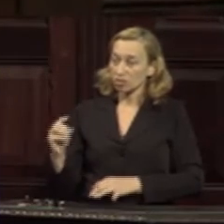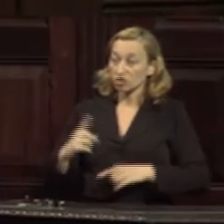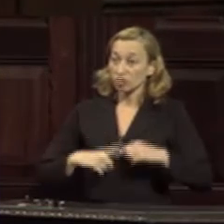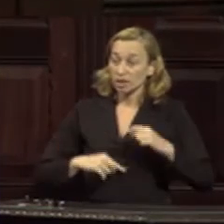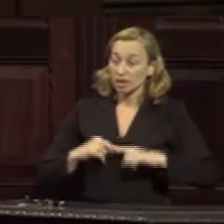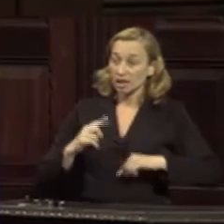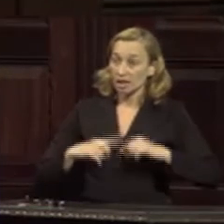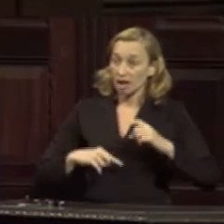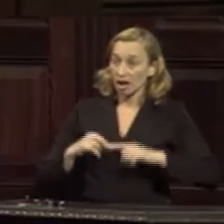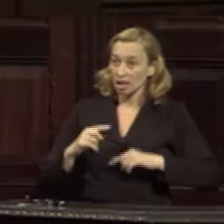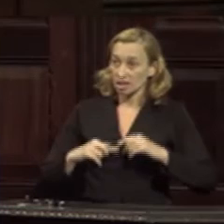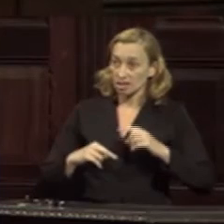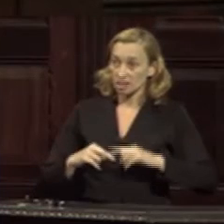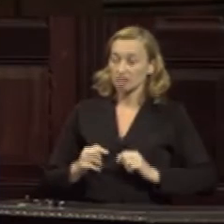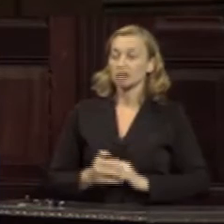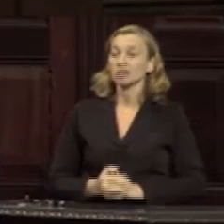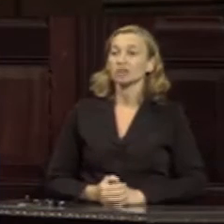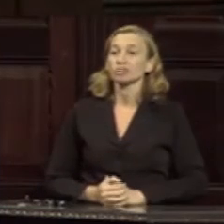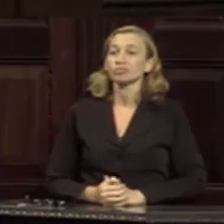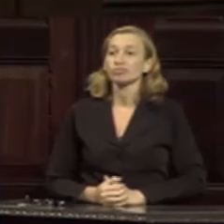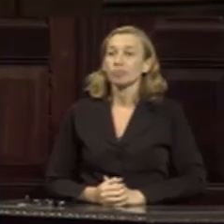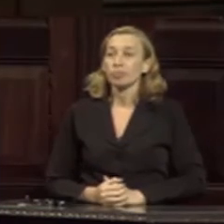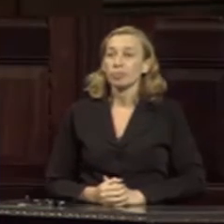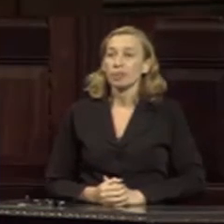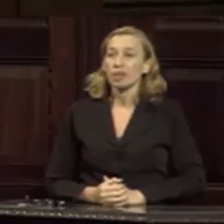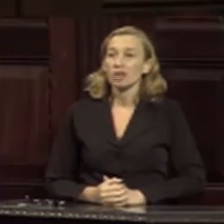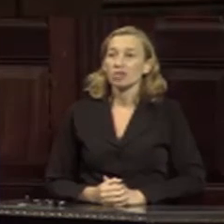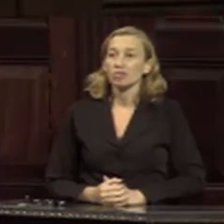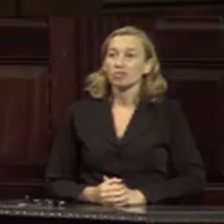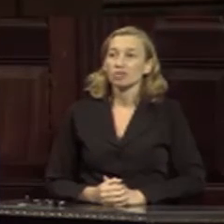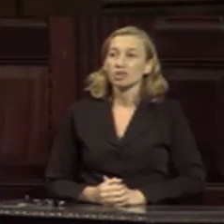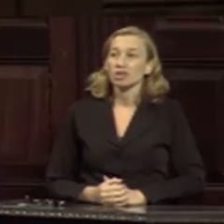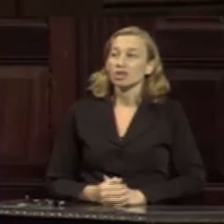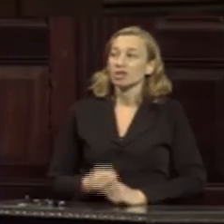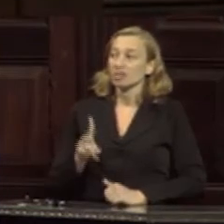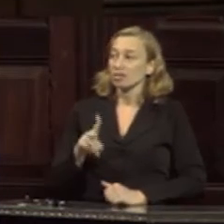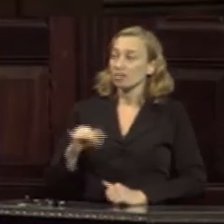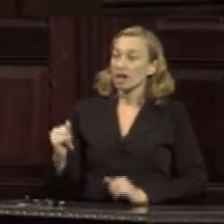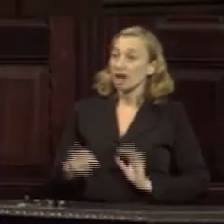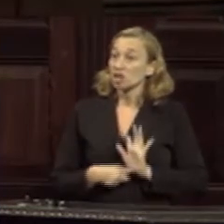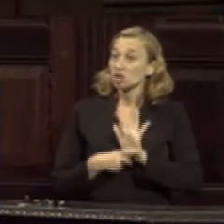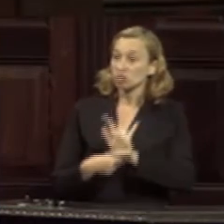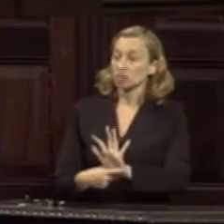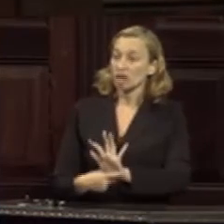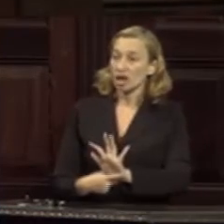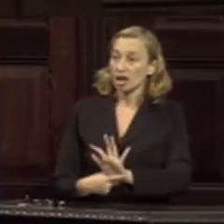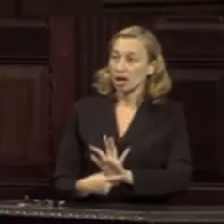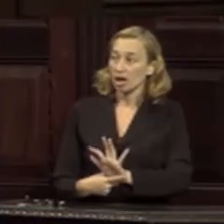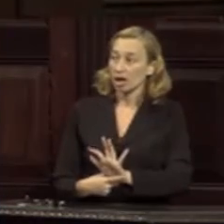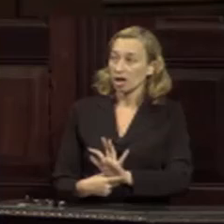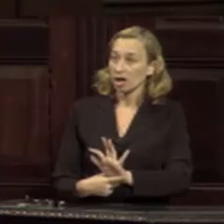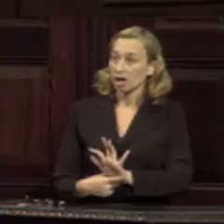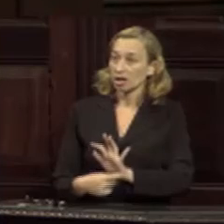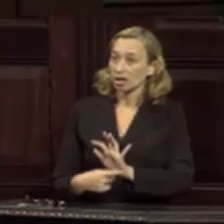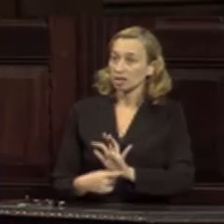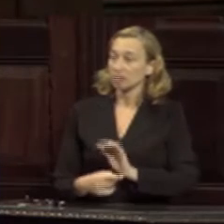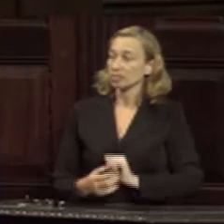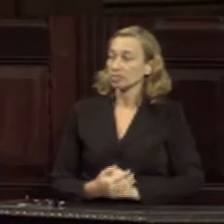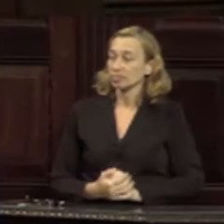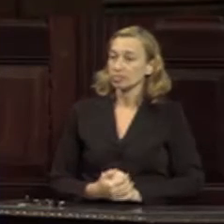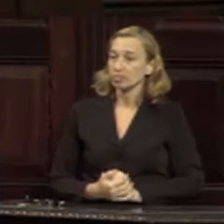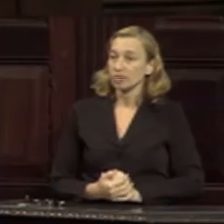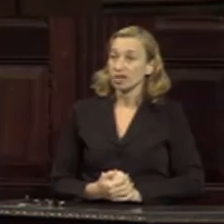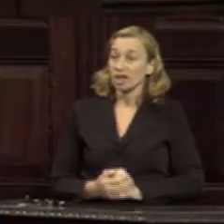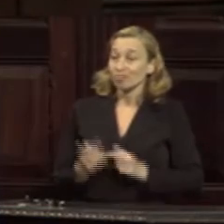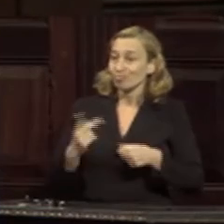E essa taxação diferenciada vai retardar a requalificação desses poços, que a Petrobras